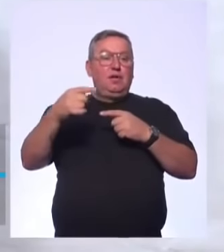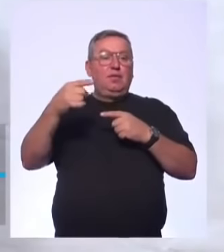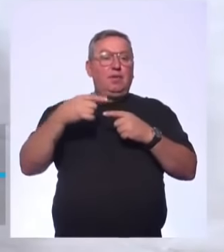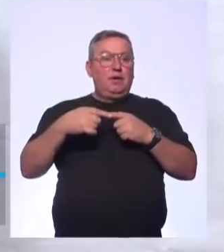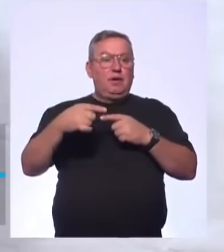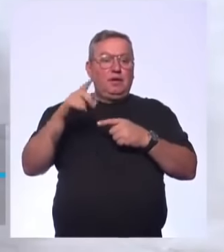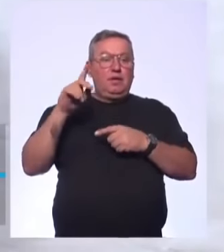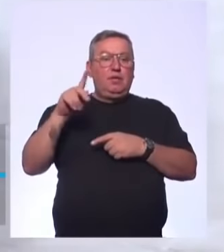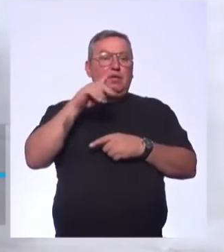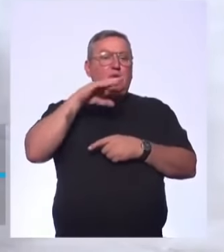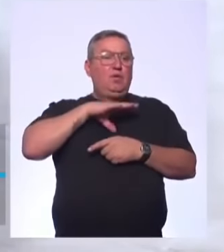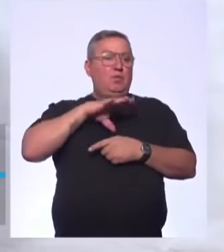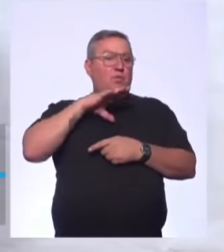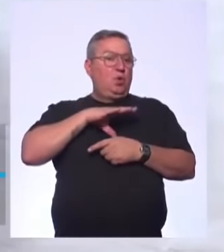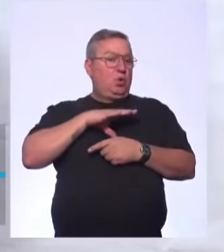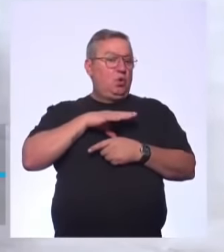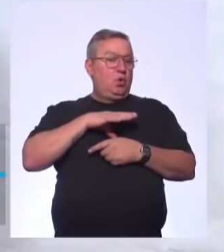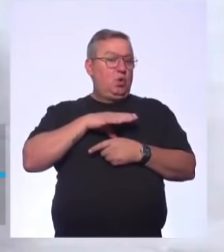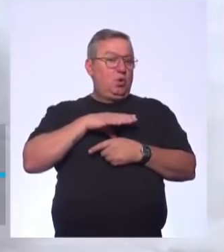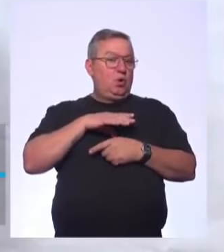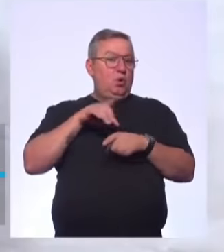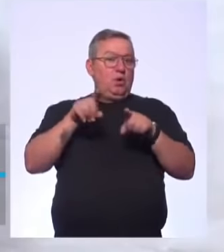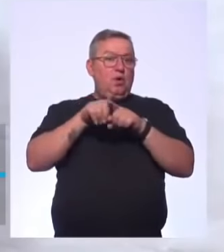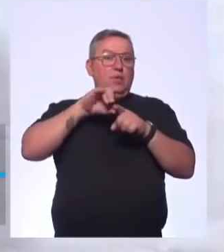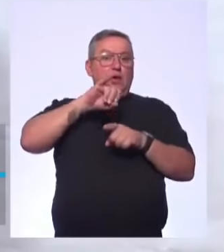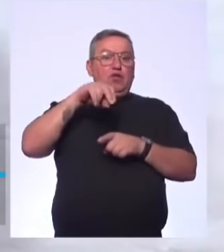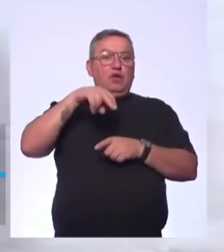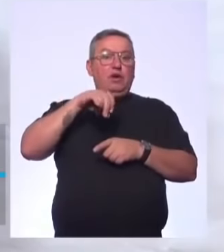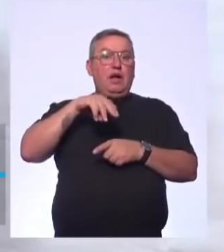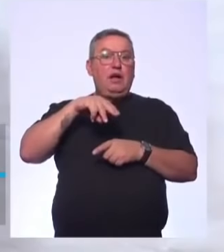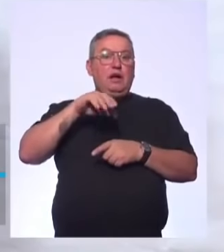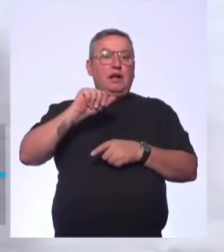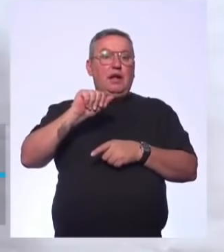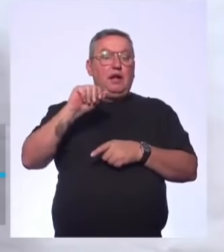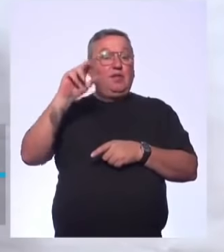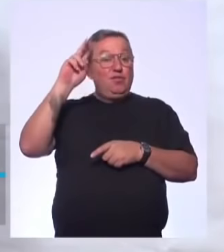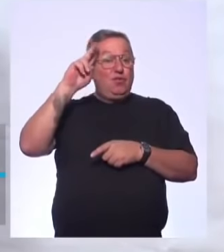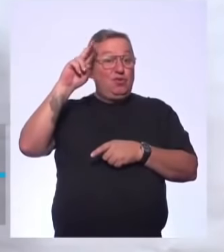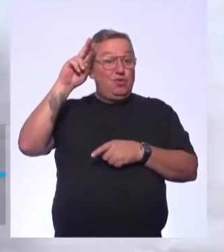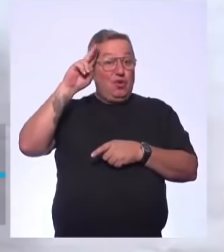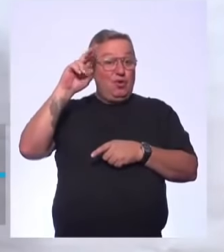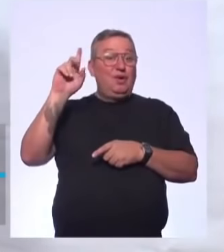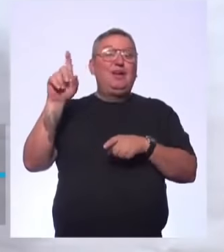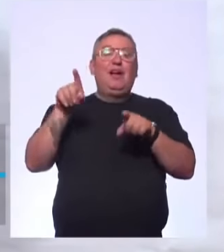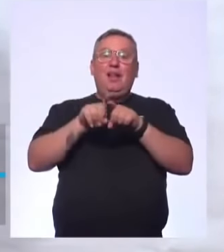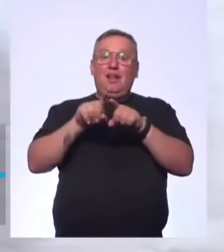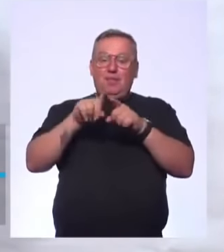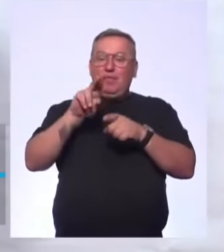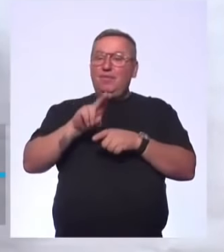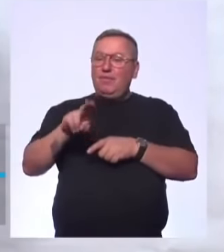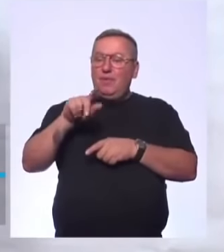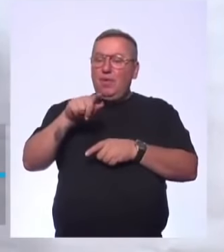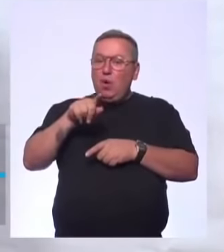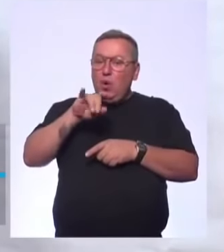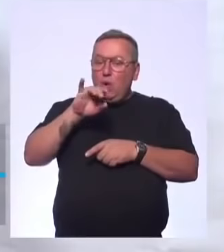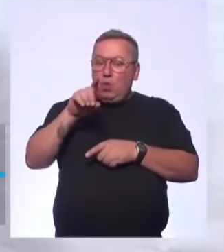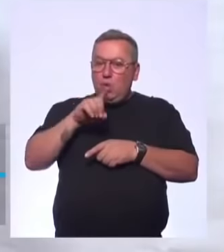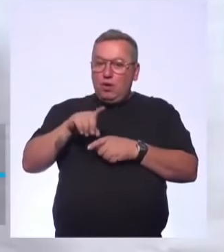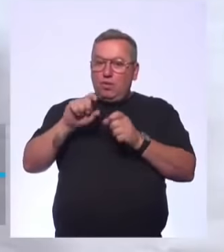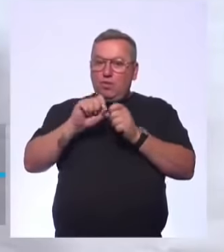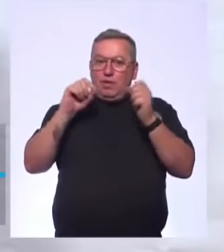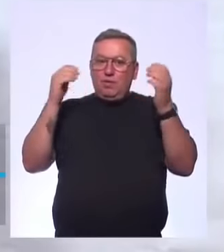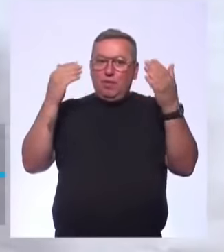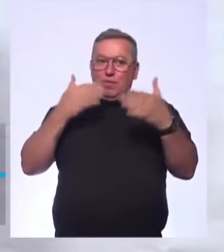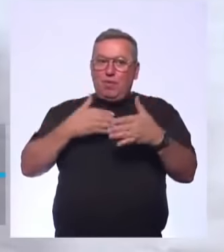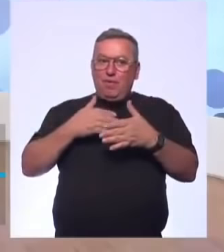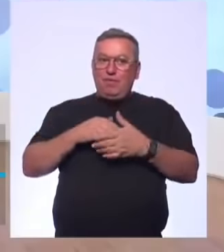professora de português, a professora Janaína de história. E depois nós vamos usar o quiz aí, eu estou pensando em fazer uma prova,